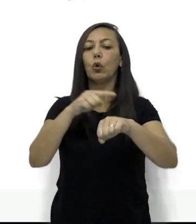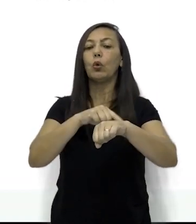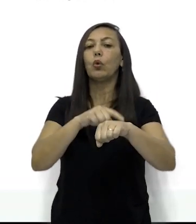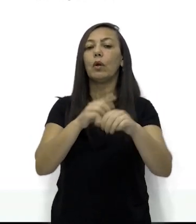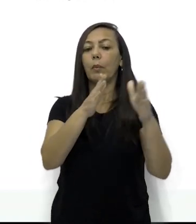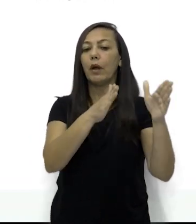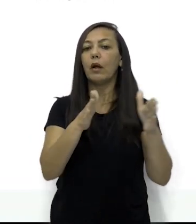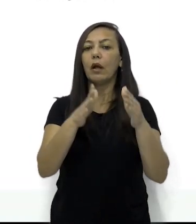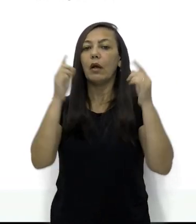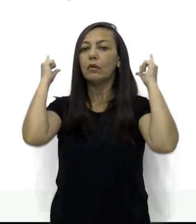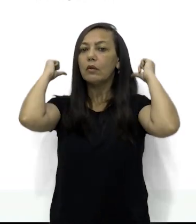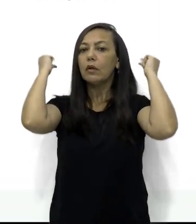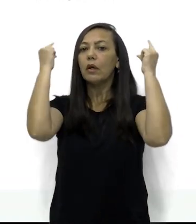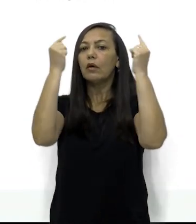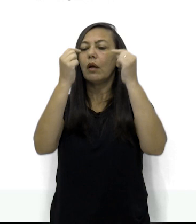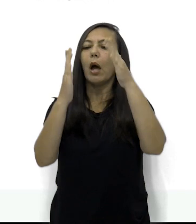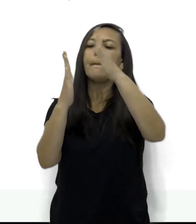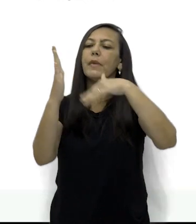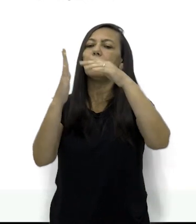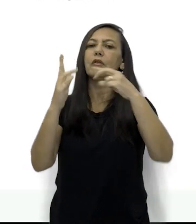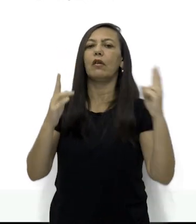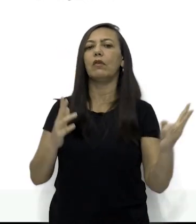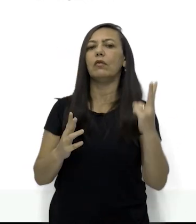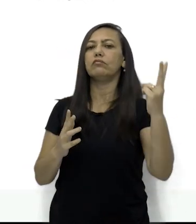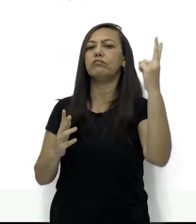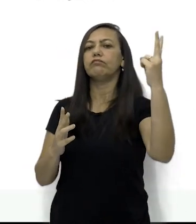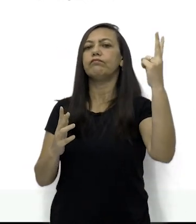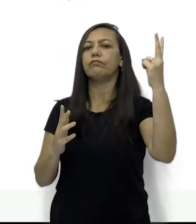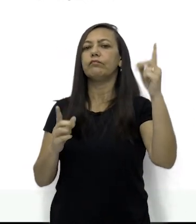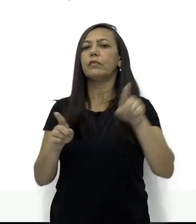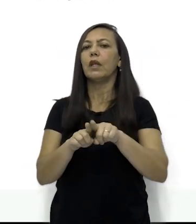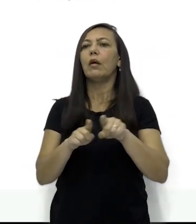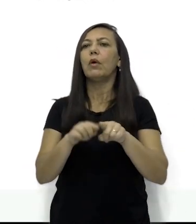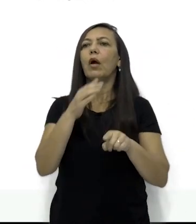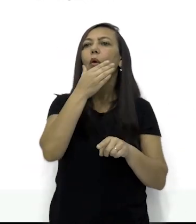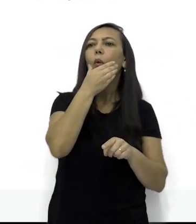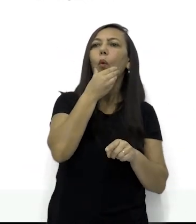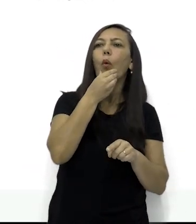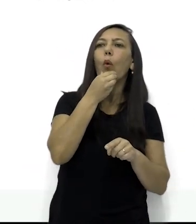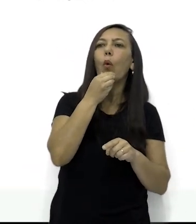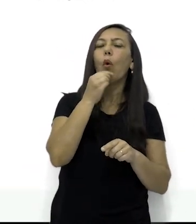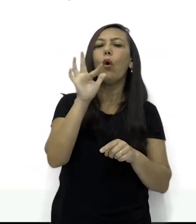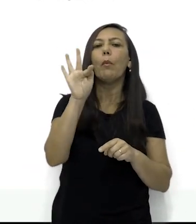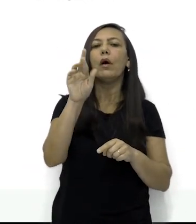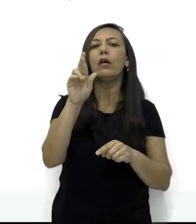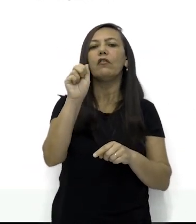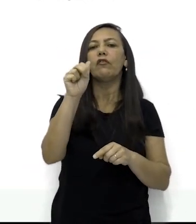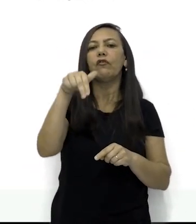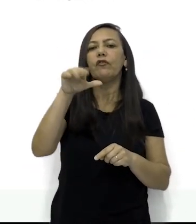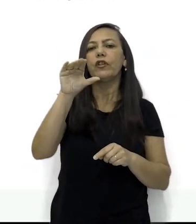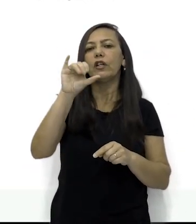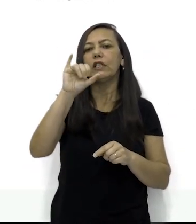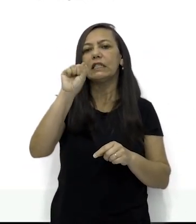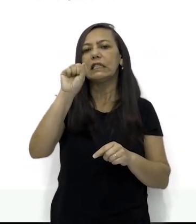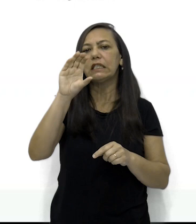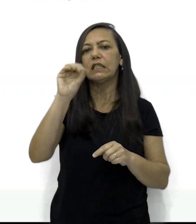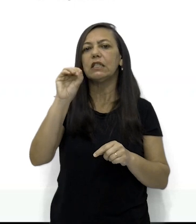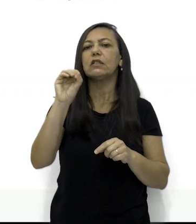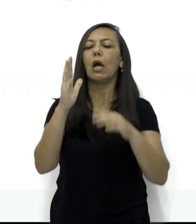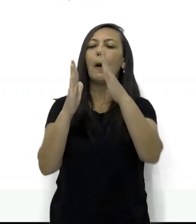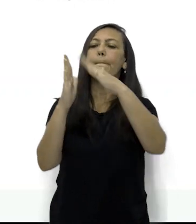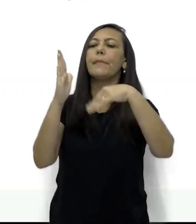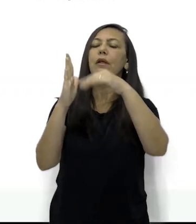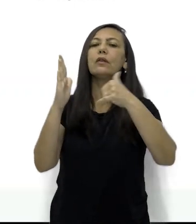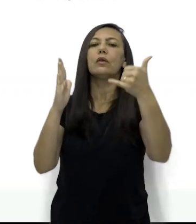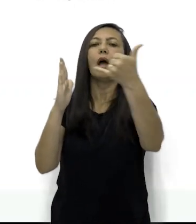grego clássico, a pintura era tão valorizada como a escultura. Francisco Brenan e Militão dos Santos são pintores pernambucanos. Pintura a